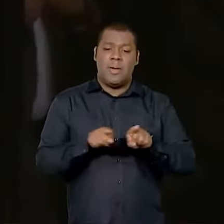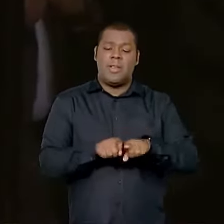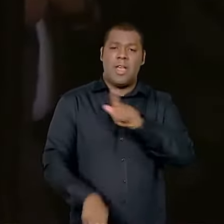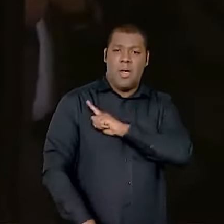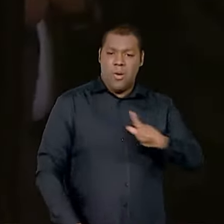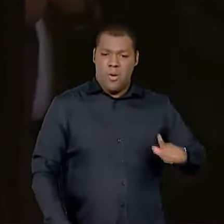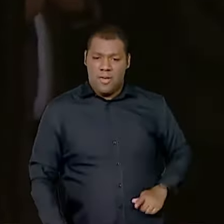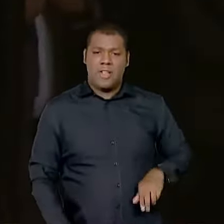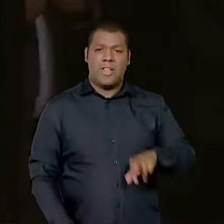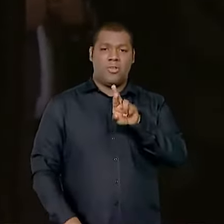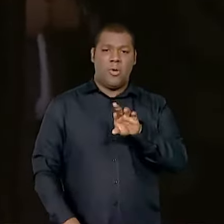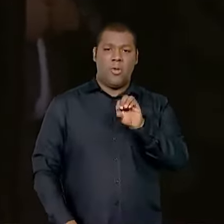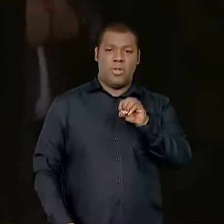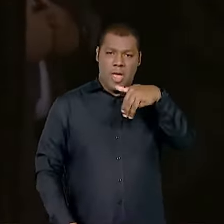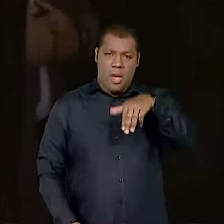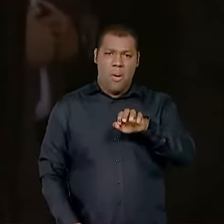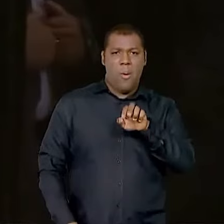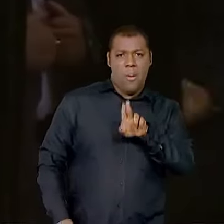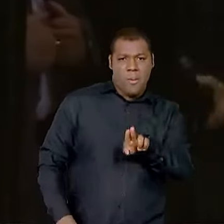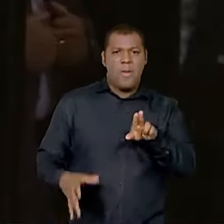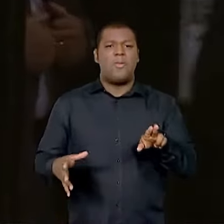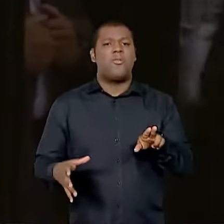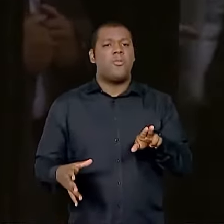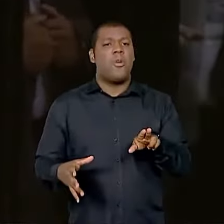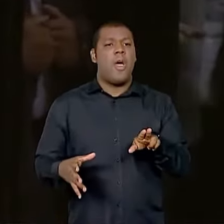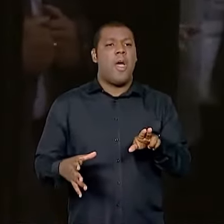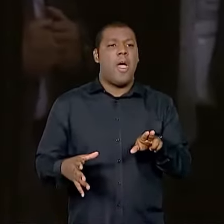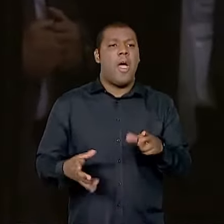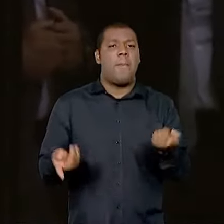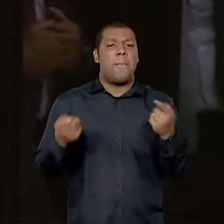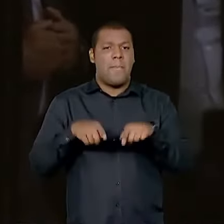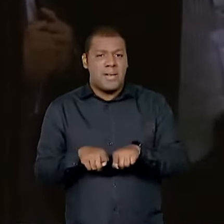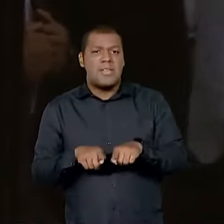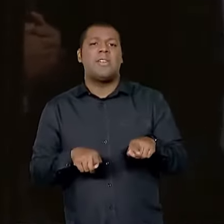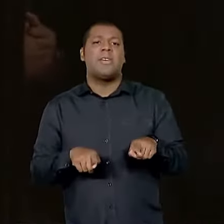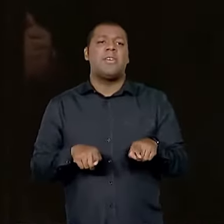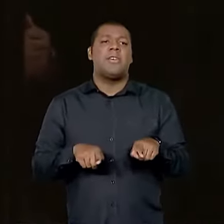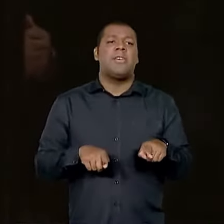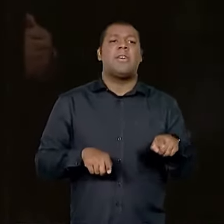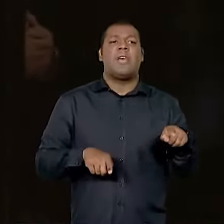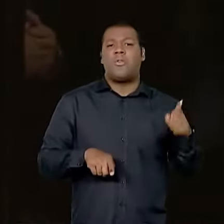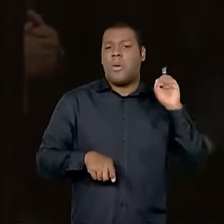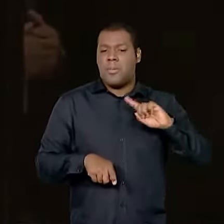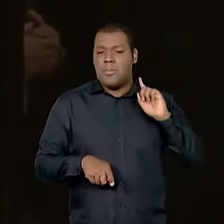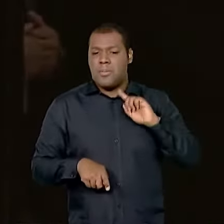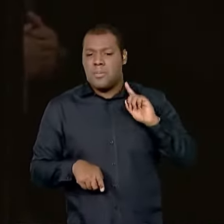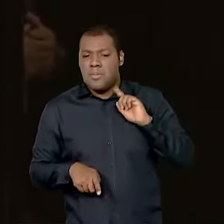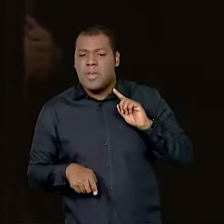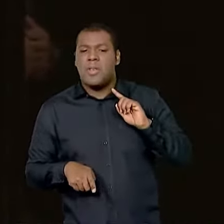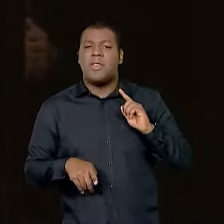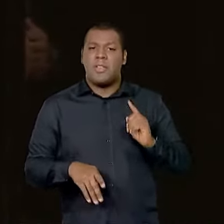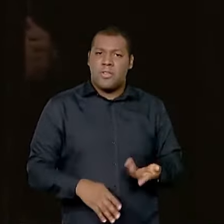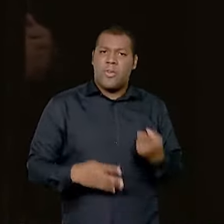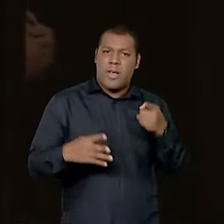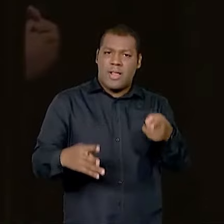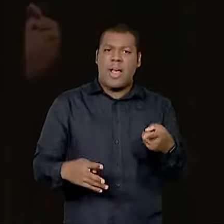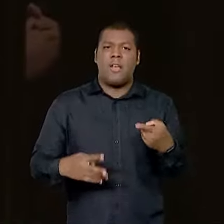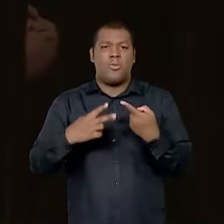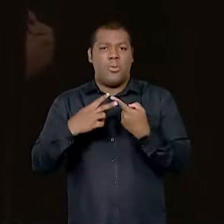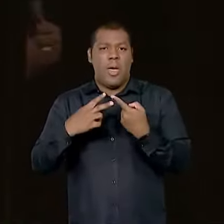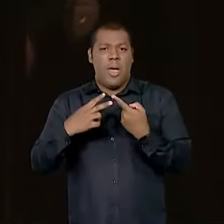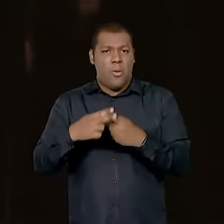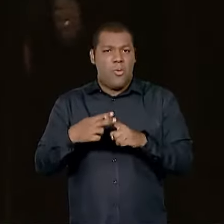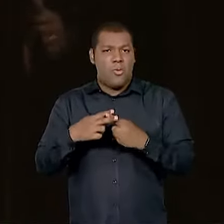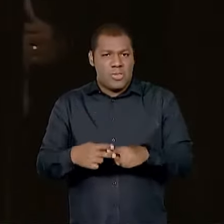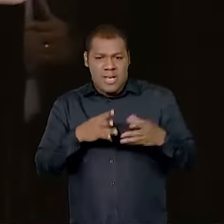com as demais instâncias políticas, num movimento de união por Minas Gerais em relação à questão da infraestrutura, sobretudo da BR-381 e de sua duplicação, que eu